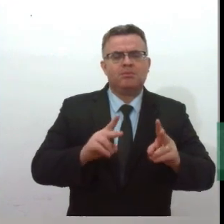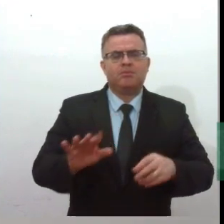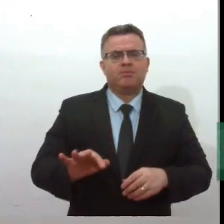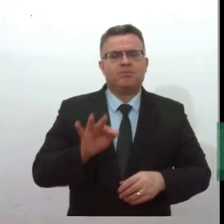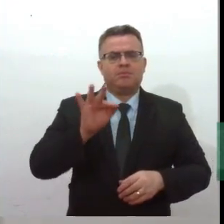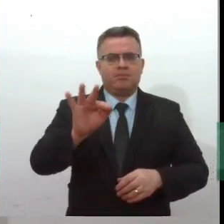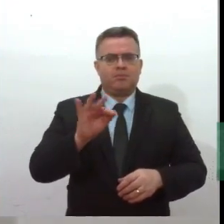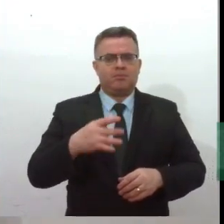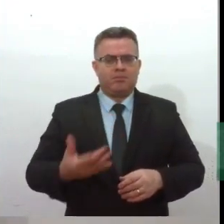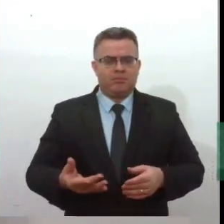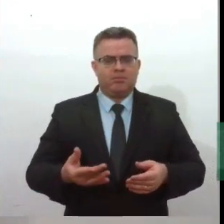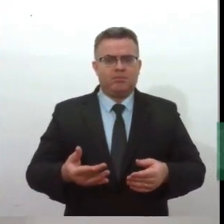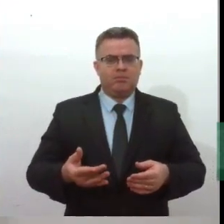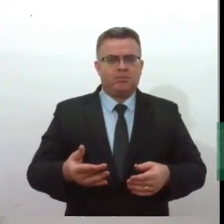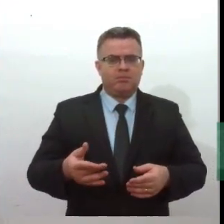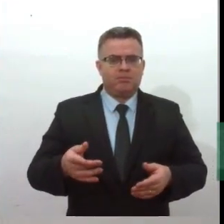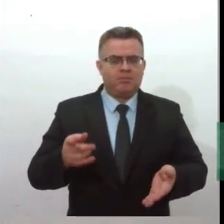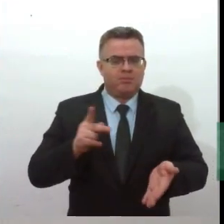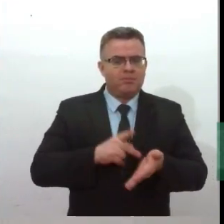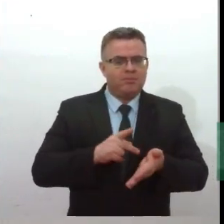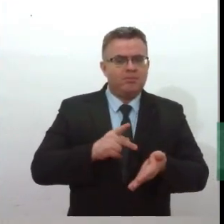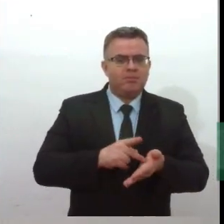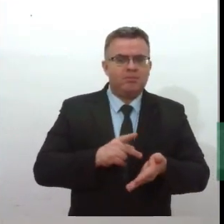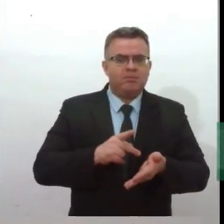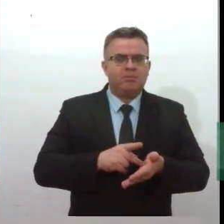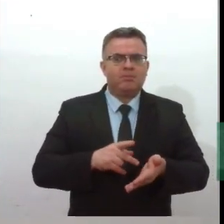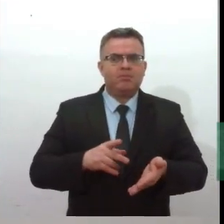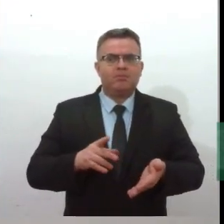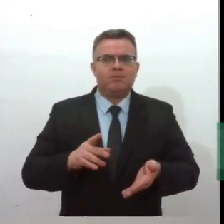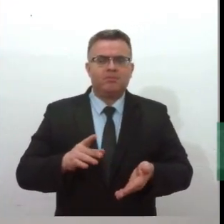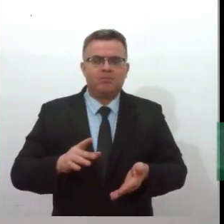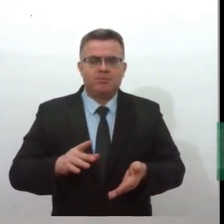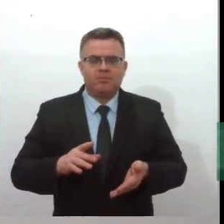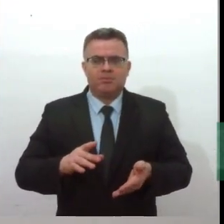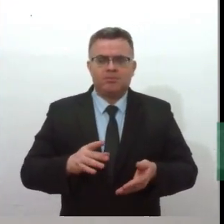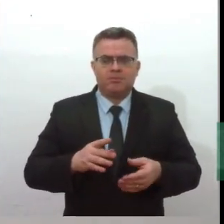preconizar a não multiplicação também né do